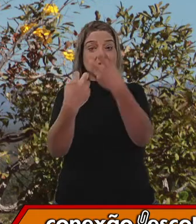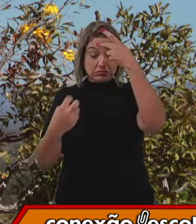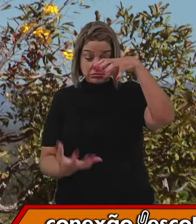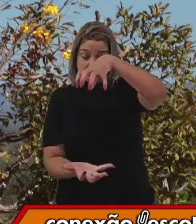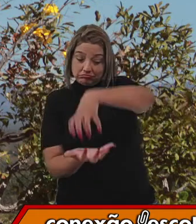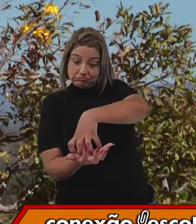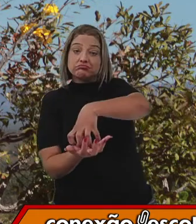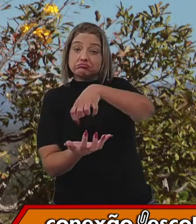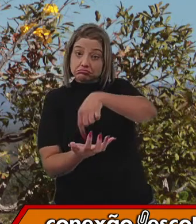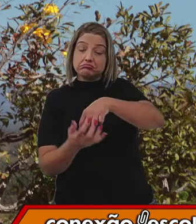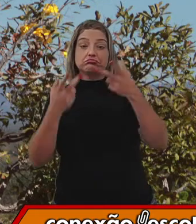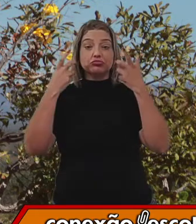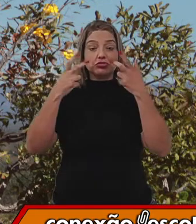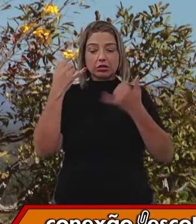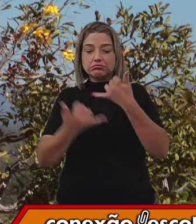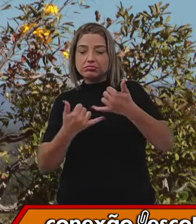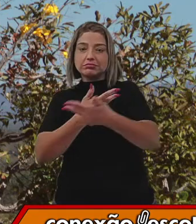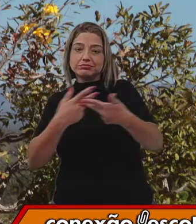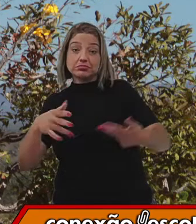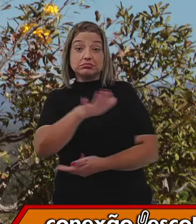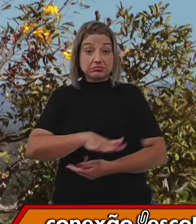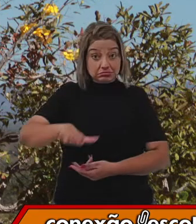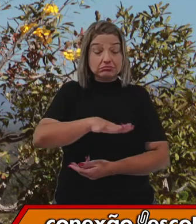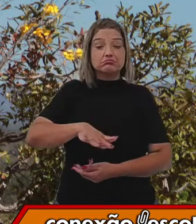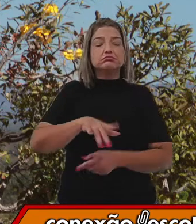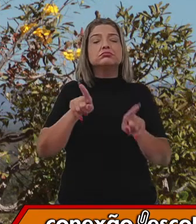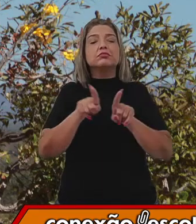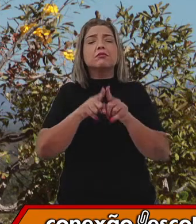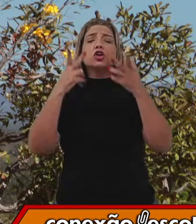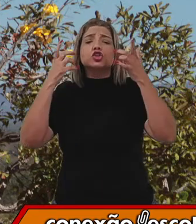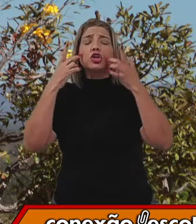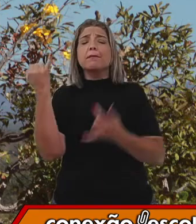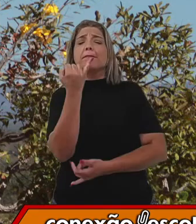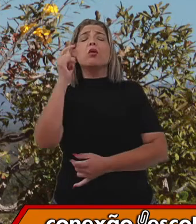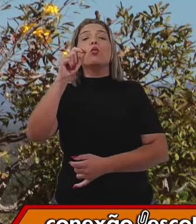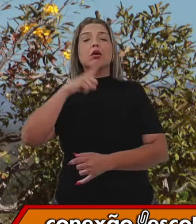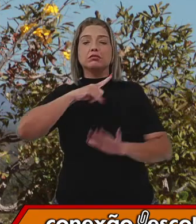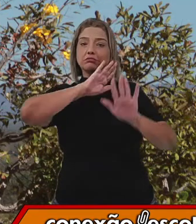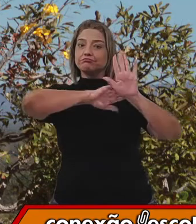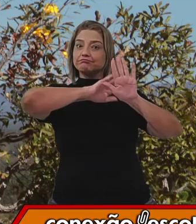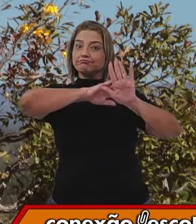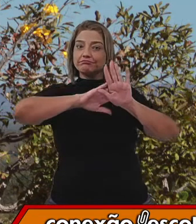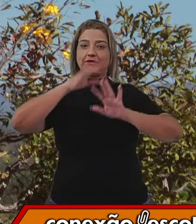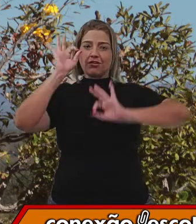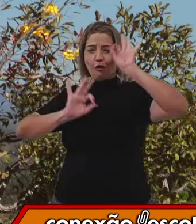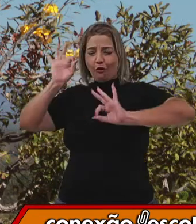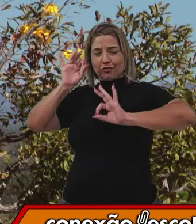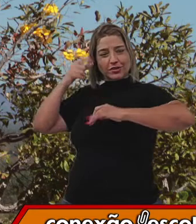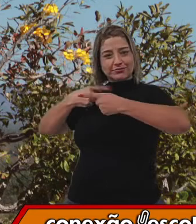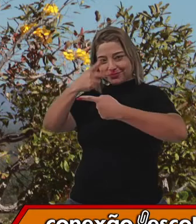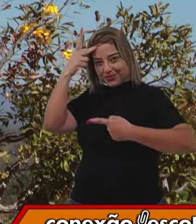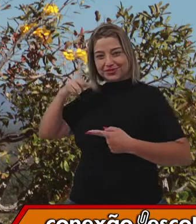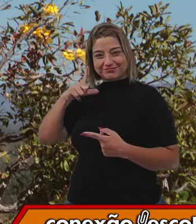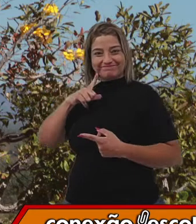no centro. Outras partes importantes do teatro são os bastidores e os camarins. Há também